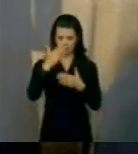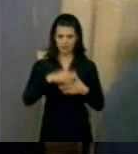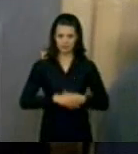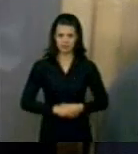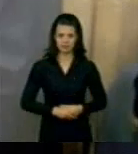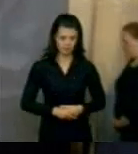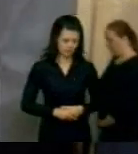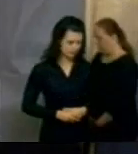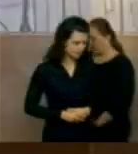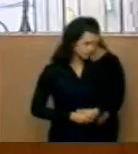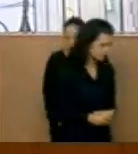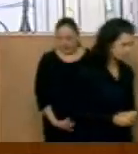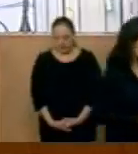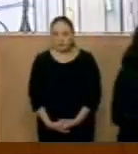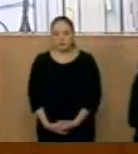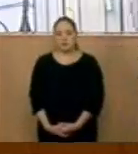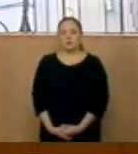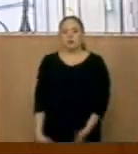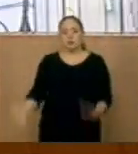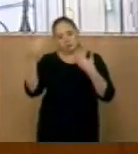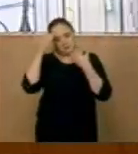obrigado. Agradeço a Vossa Excelência.